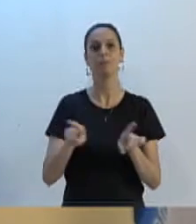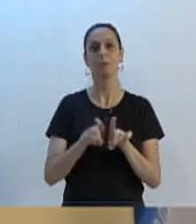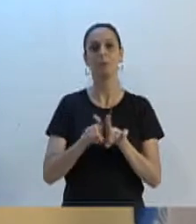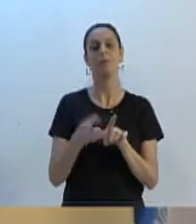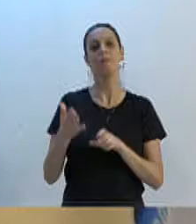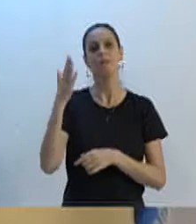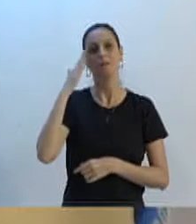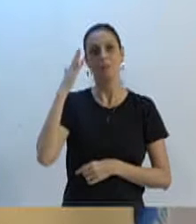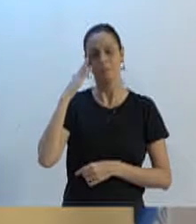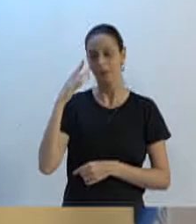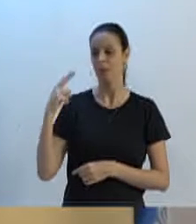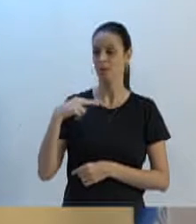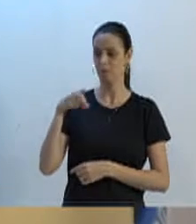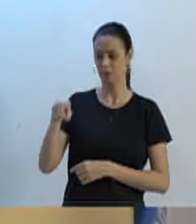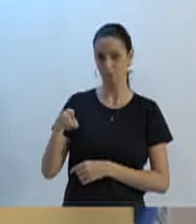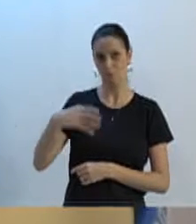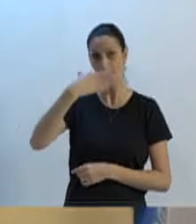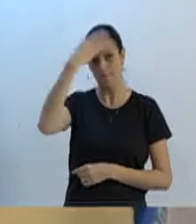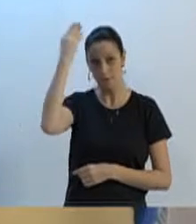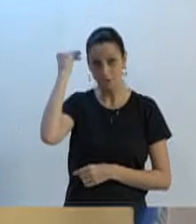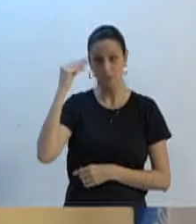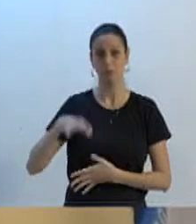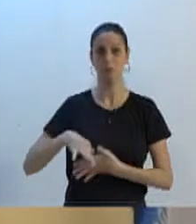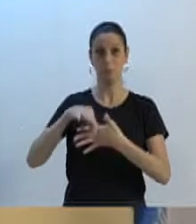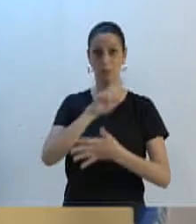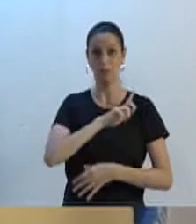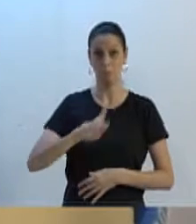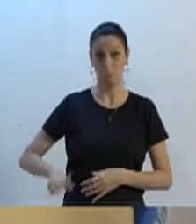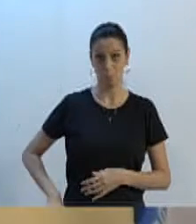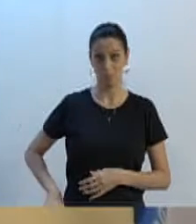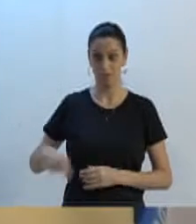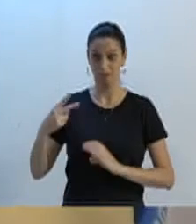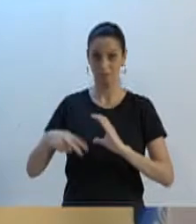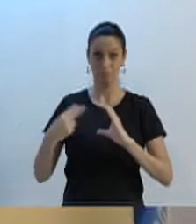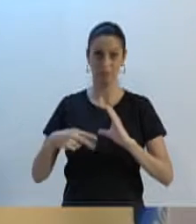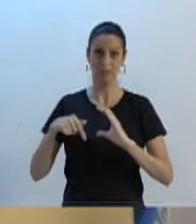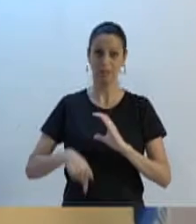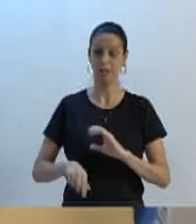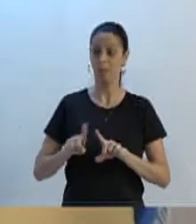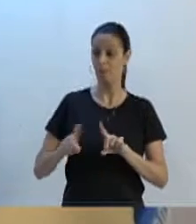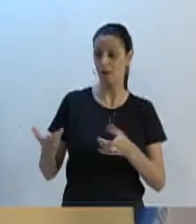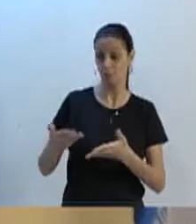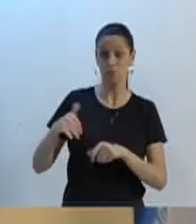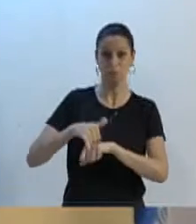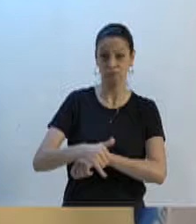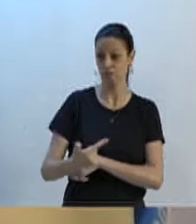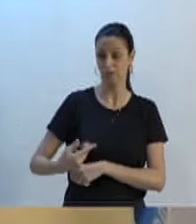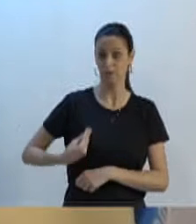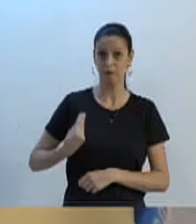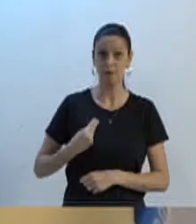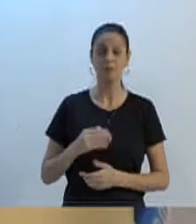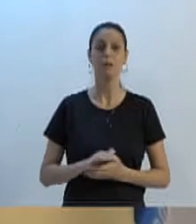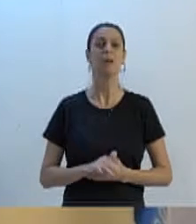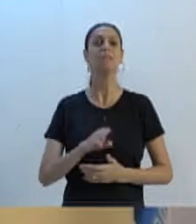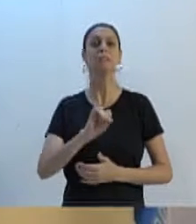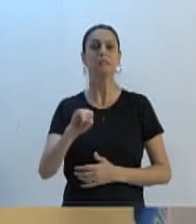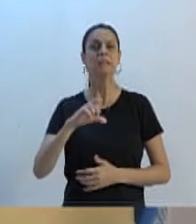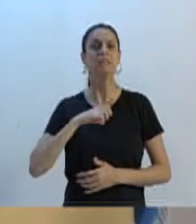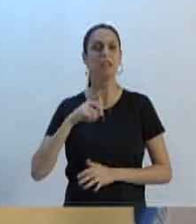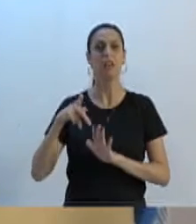vereador alexandre matias o líder do governo desta casa que no momento não se encontra com e se tem algum projeto